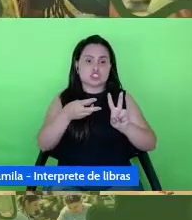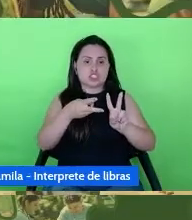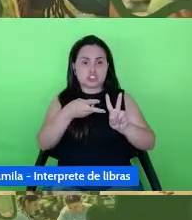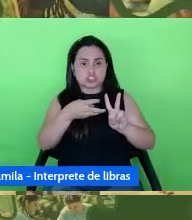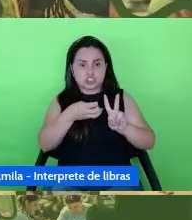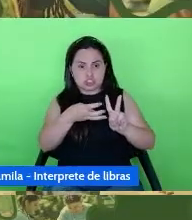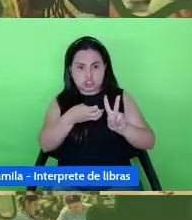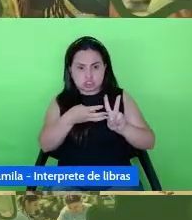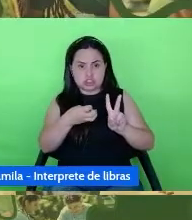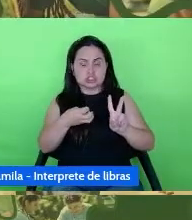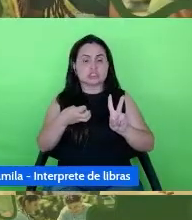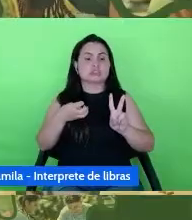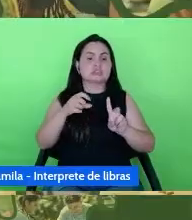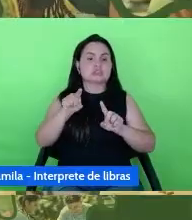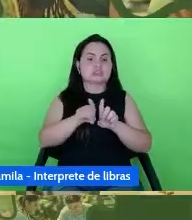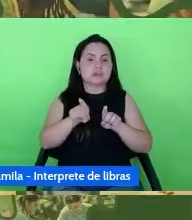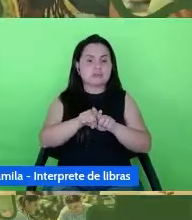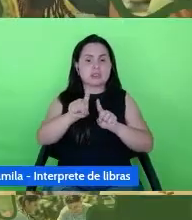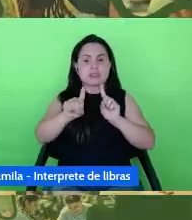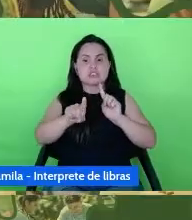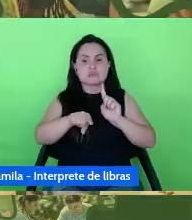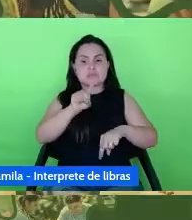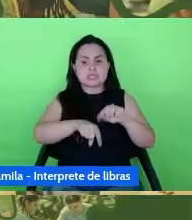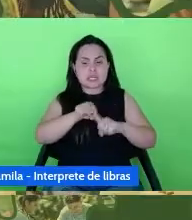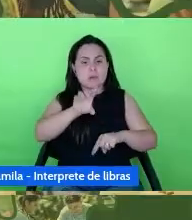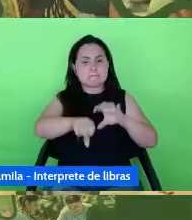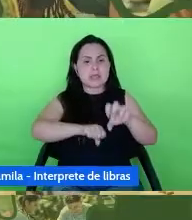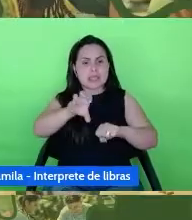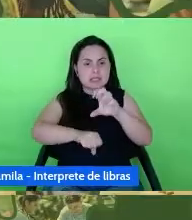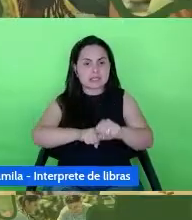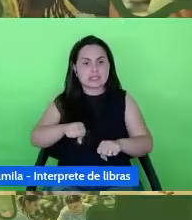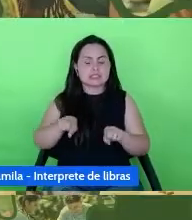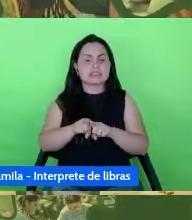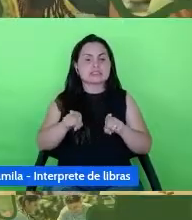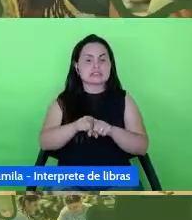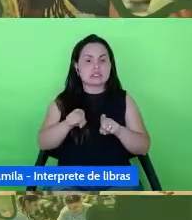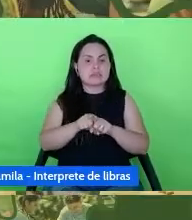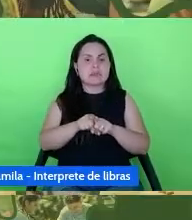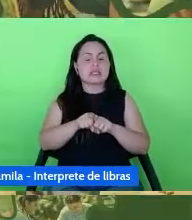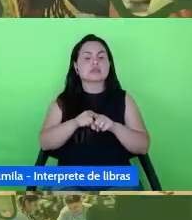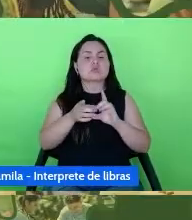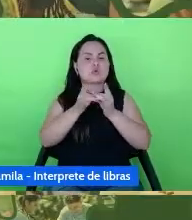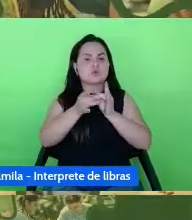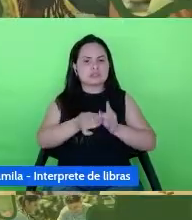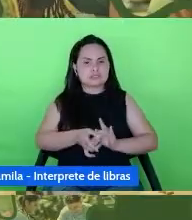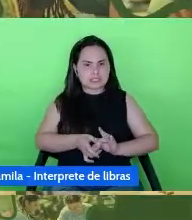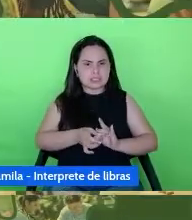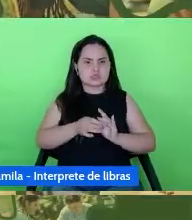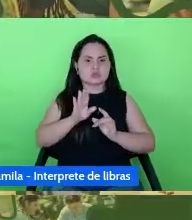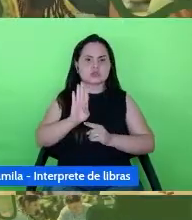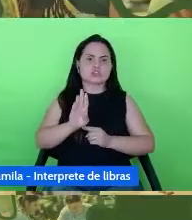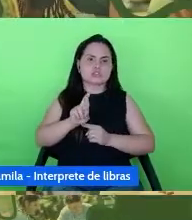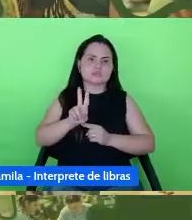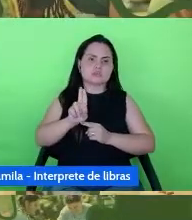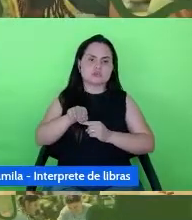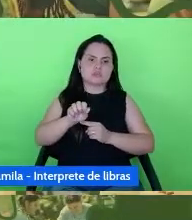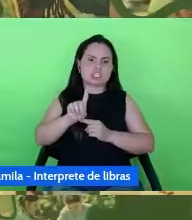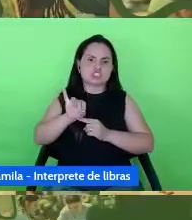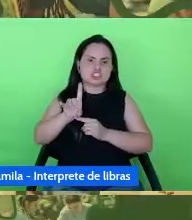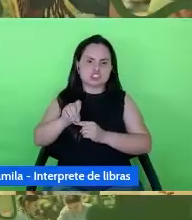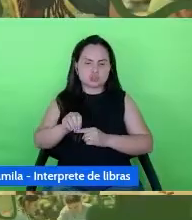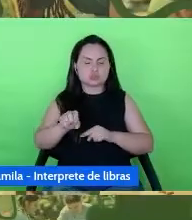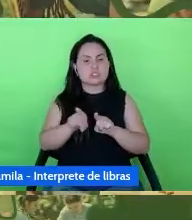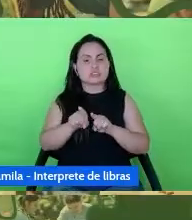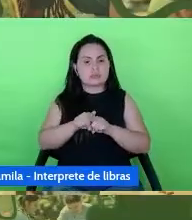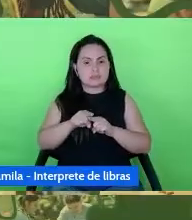ribeirinhos, catadores de material reciclável. A gente atua muito no contexto de Brumadinho, no pós-tragédia crime, na